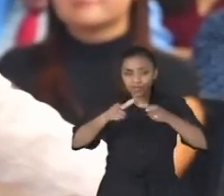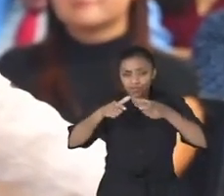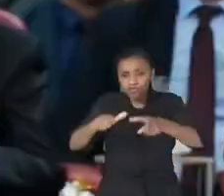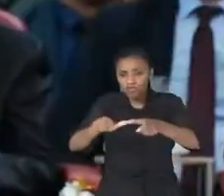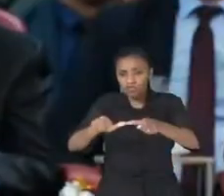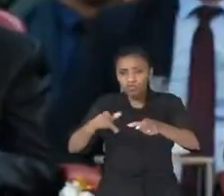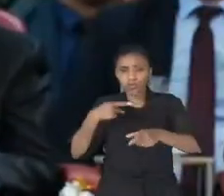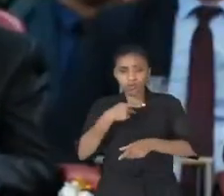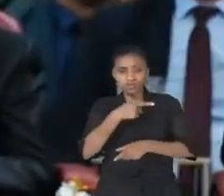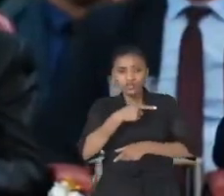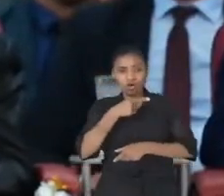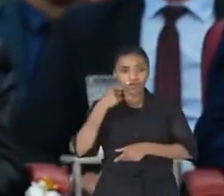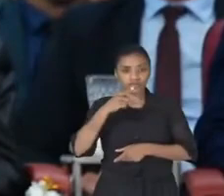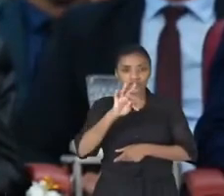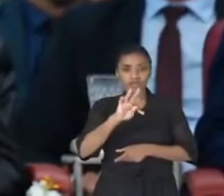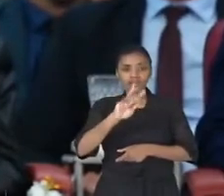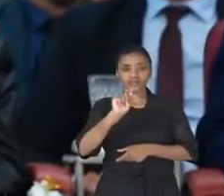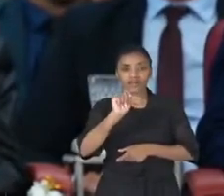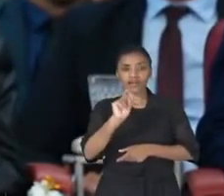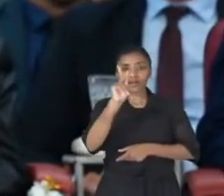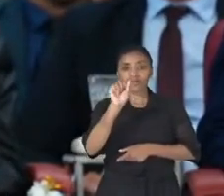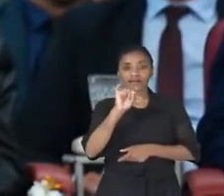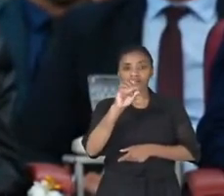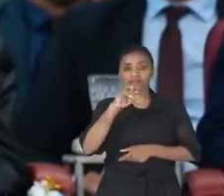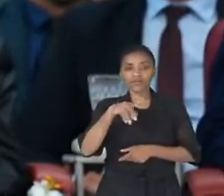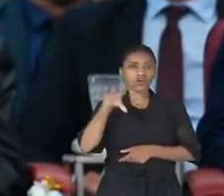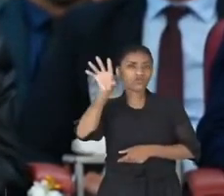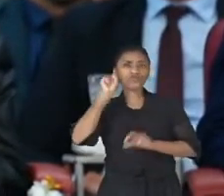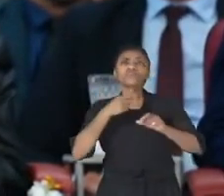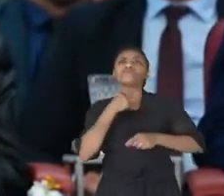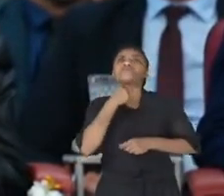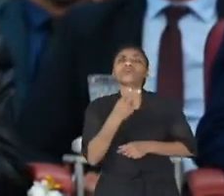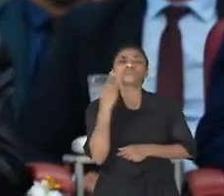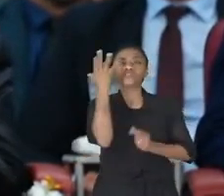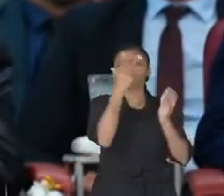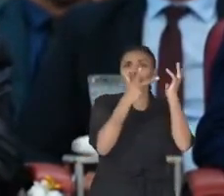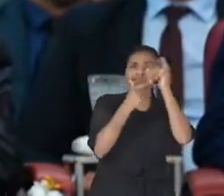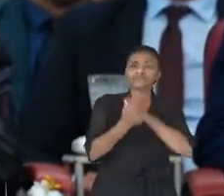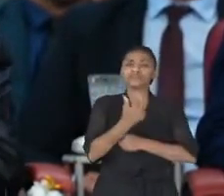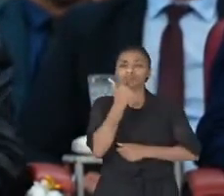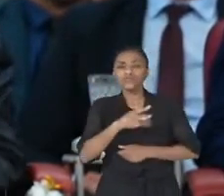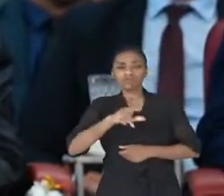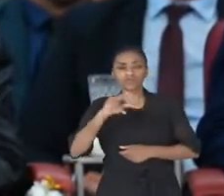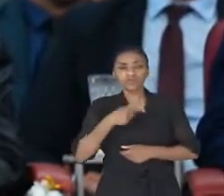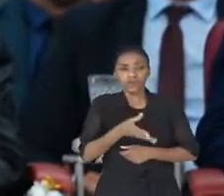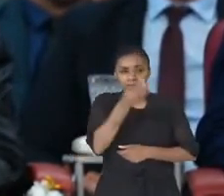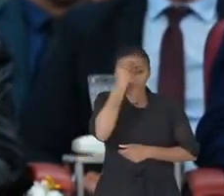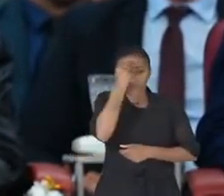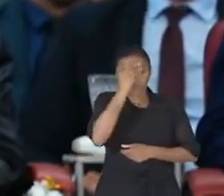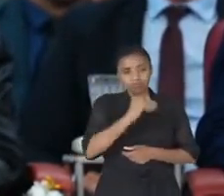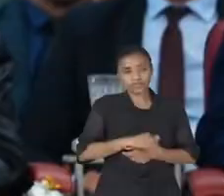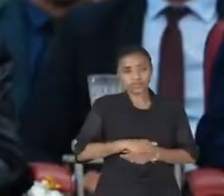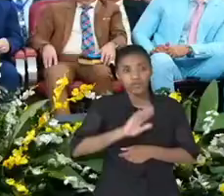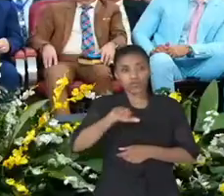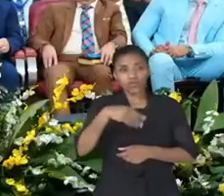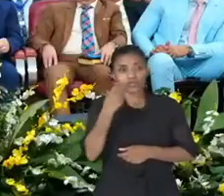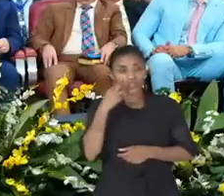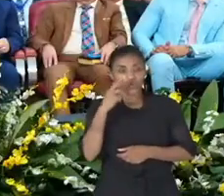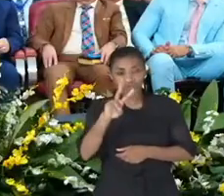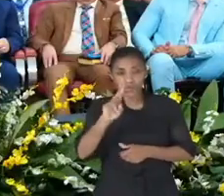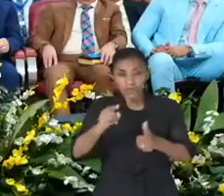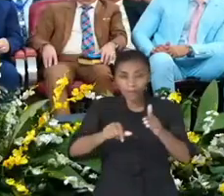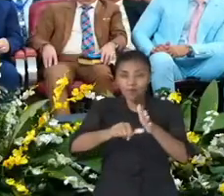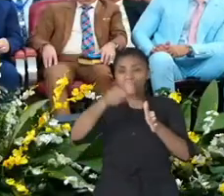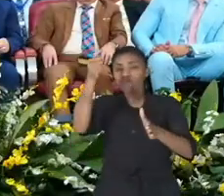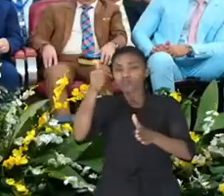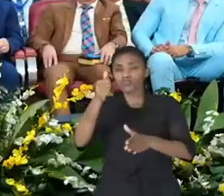Takayama e eu escutava a voz daquele japonês, que voz linda, aquela língua estranha dele. Eu decorei a língua estranha dele. Quando eu vi pela primeira vez o pastor